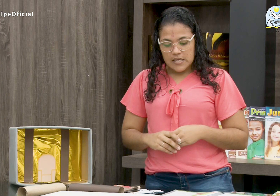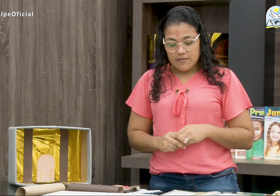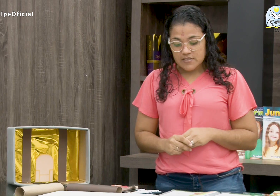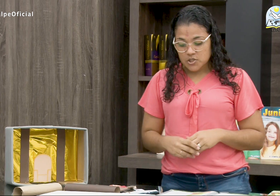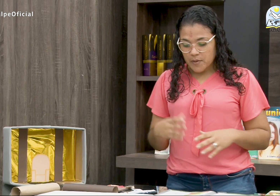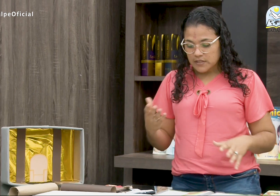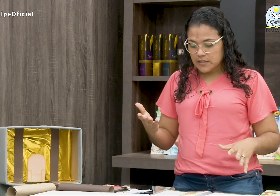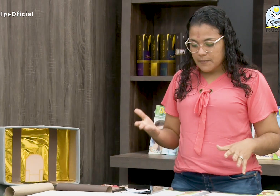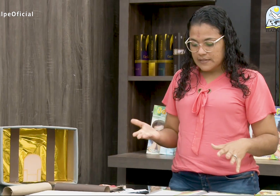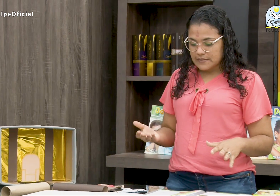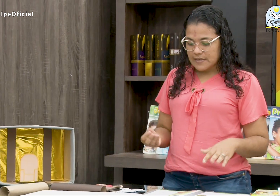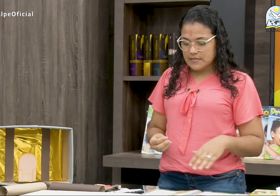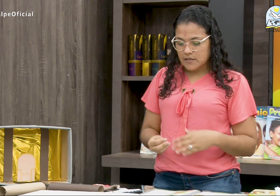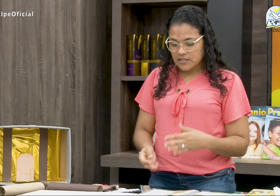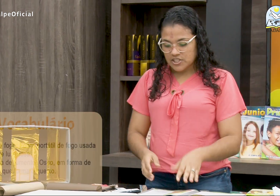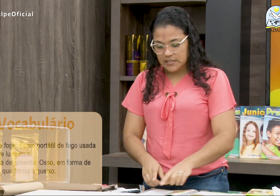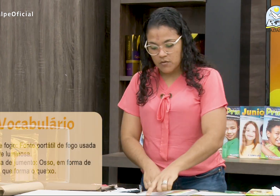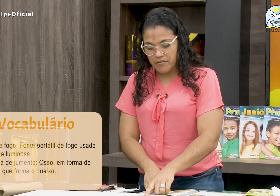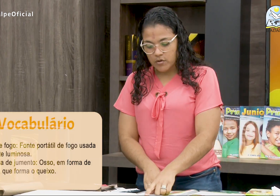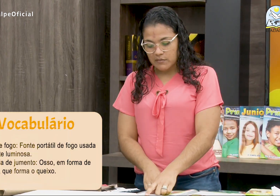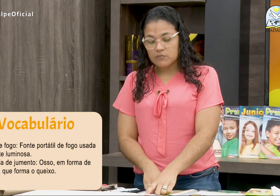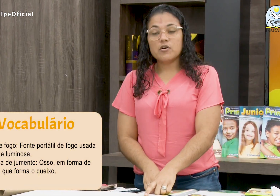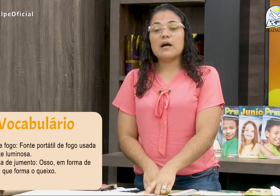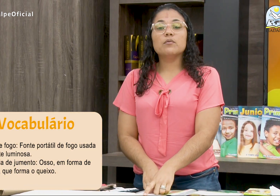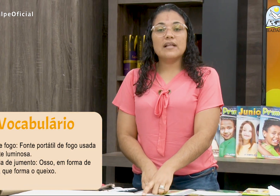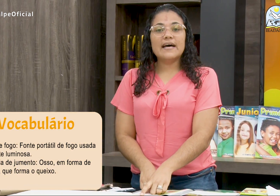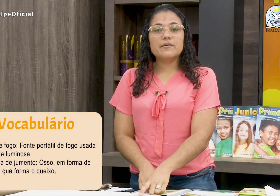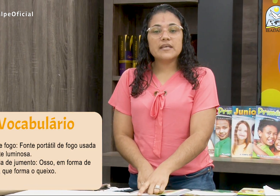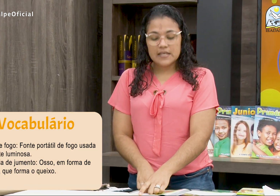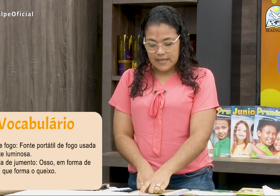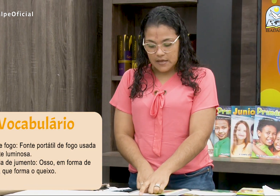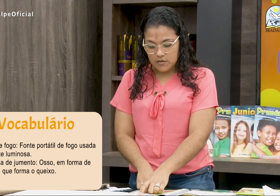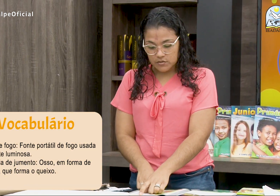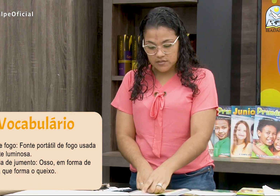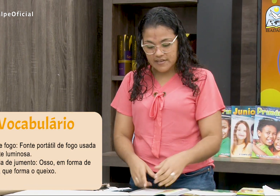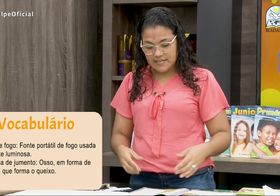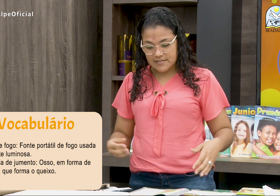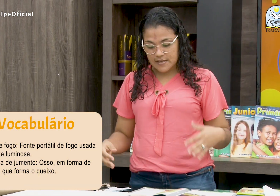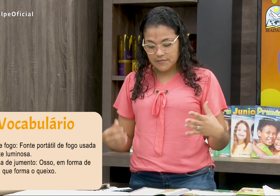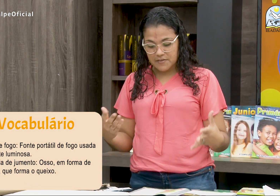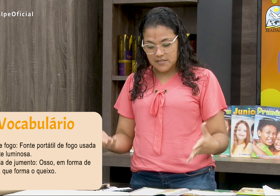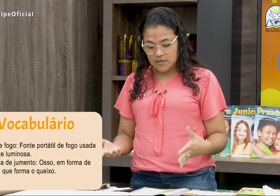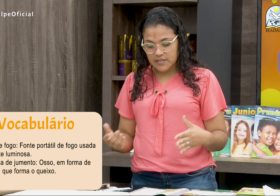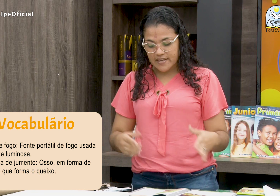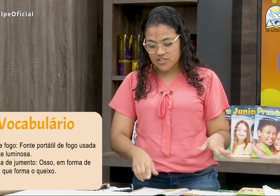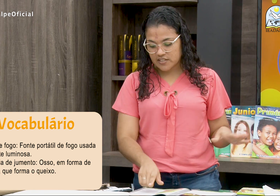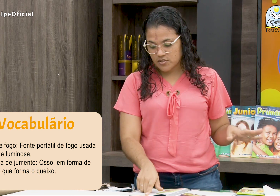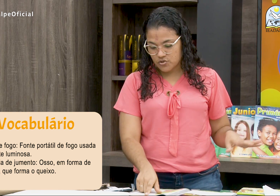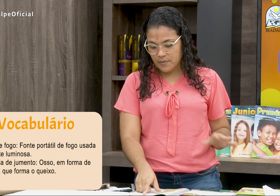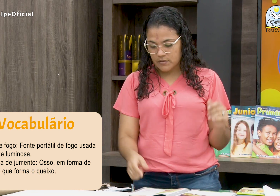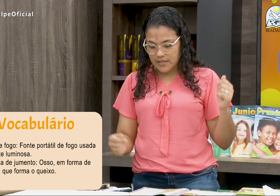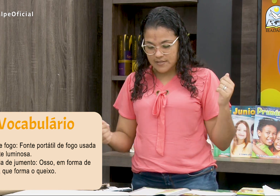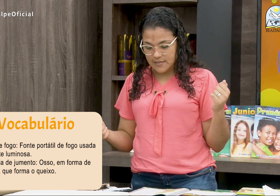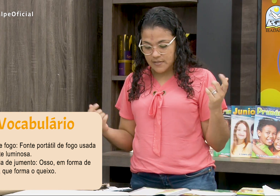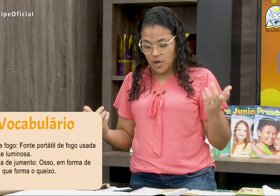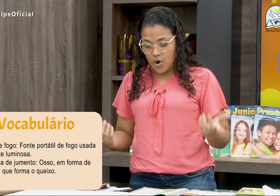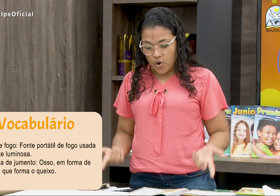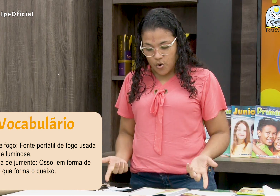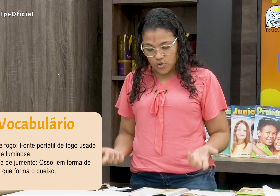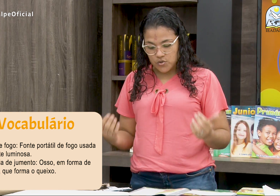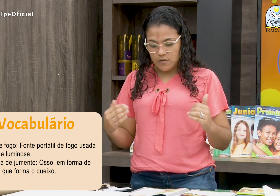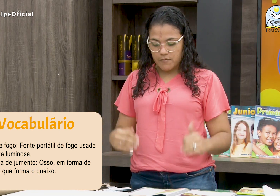vocês. E vocês podem também estar trazendo. A gente tem um vocabulário aqui, né? Onde vai dizer a definição de queixada de jumento, que diz